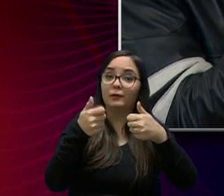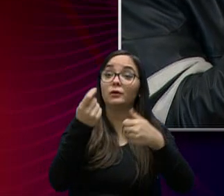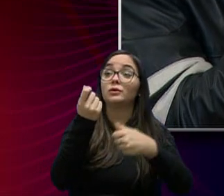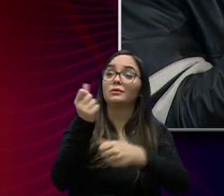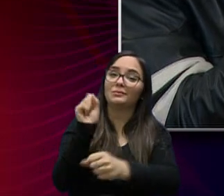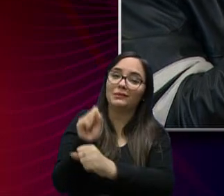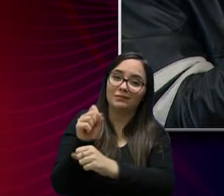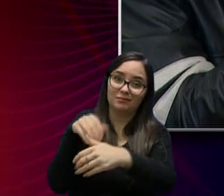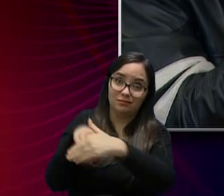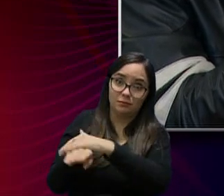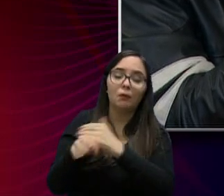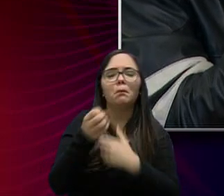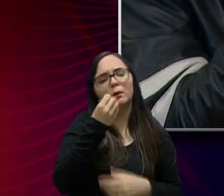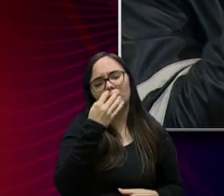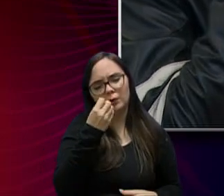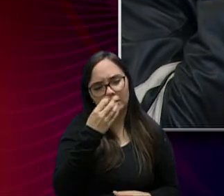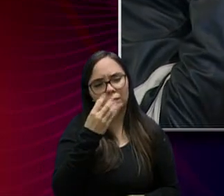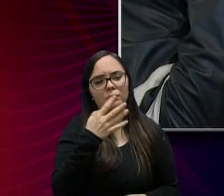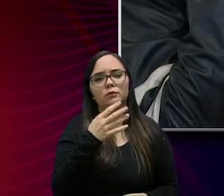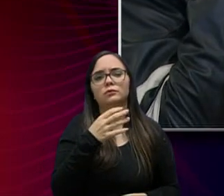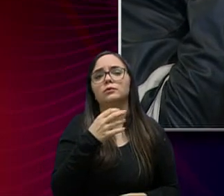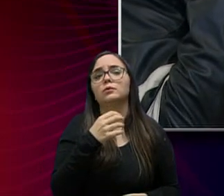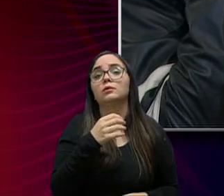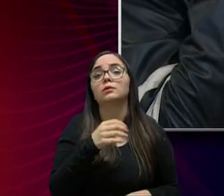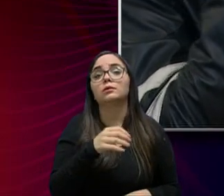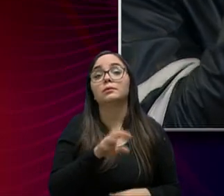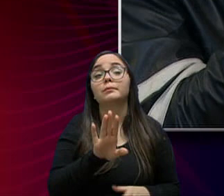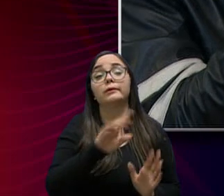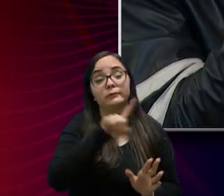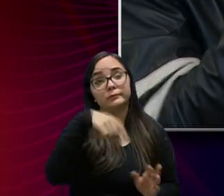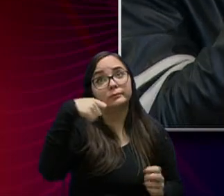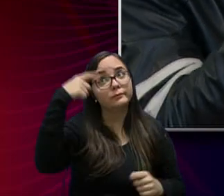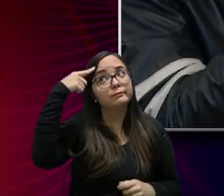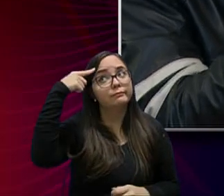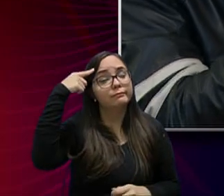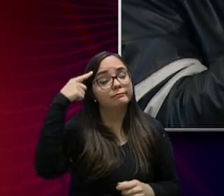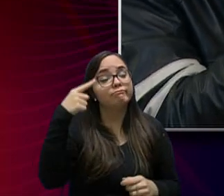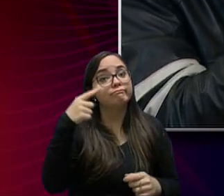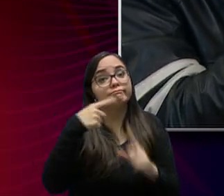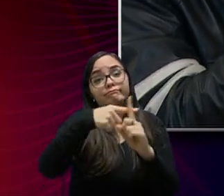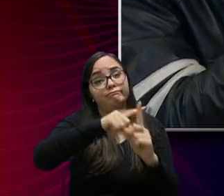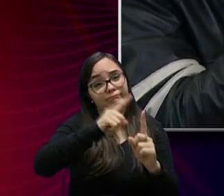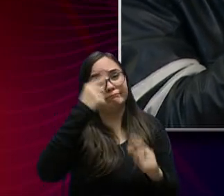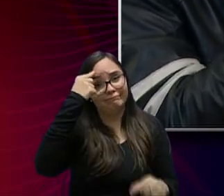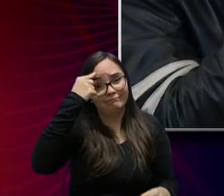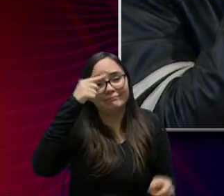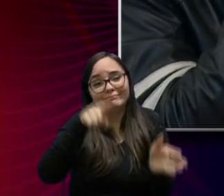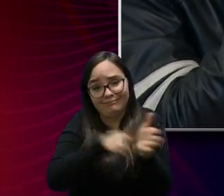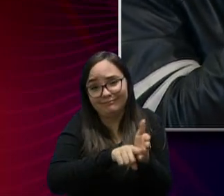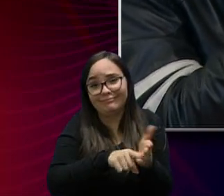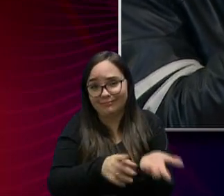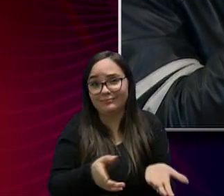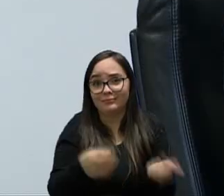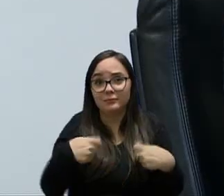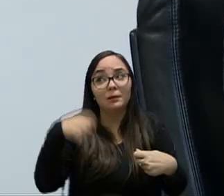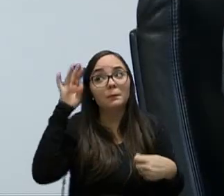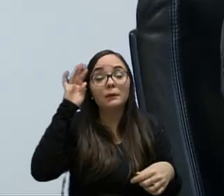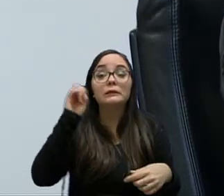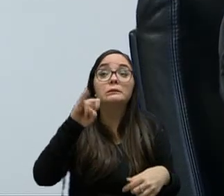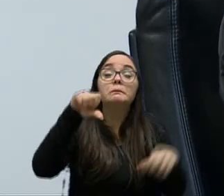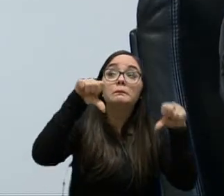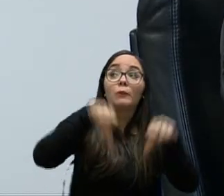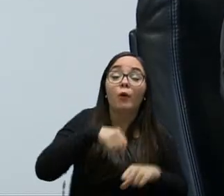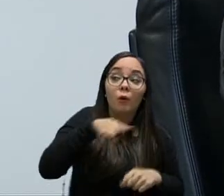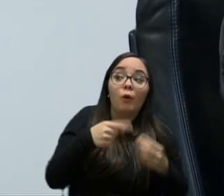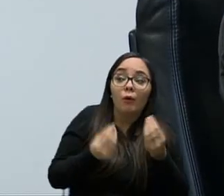muito bom mas vamos ter que trabalhar com o pior nesse momento é tem que imaginar o pior cenário mas é o que o próprio escritório já falou que eu